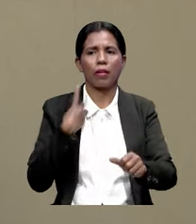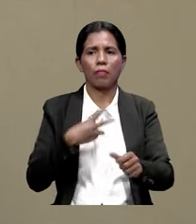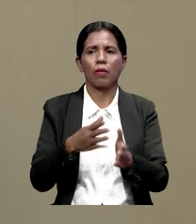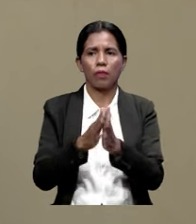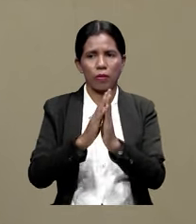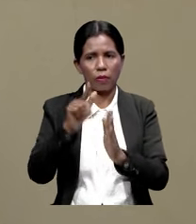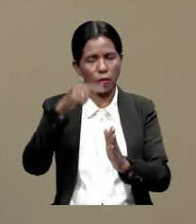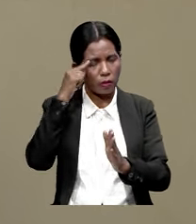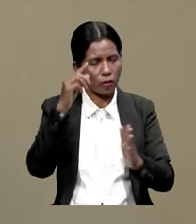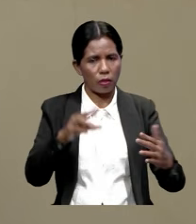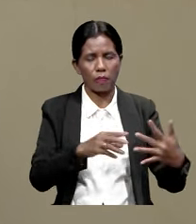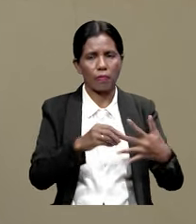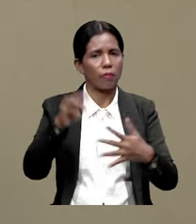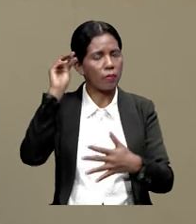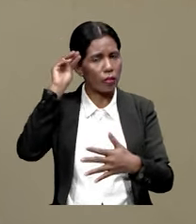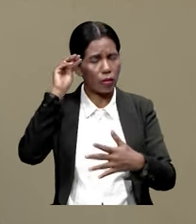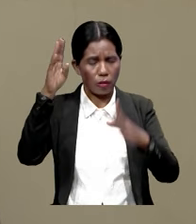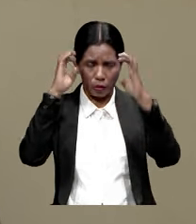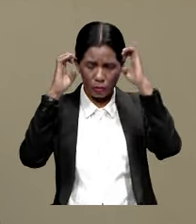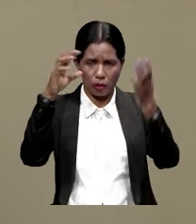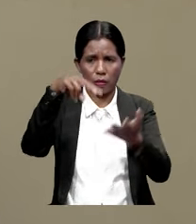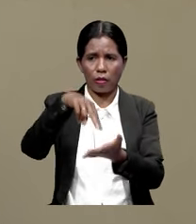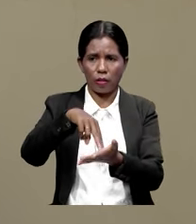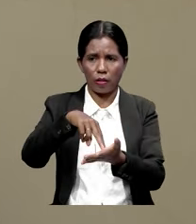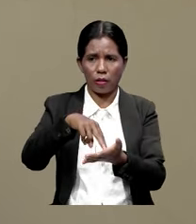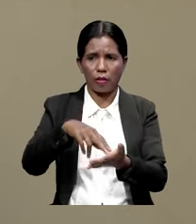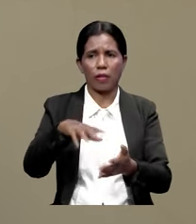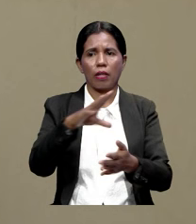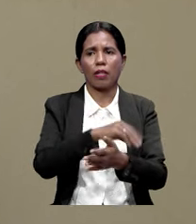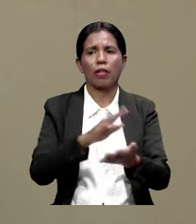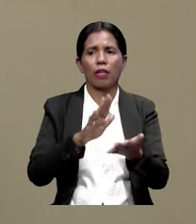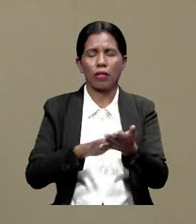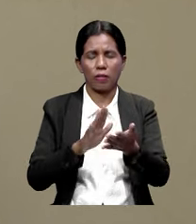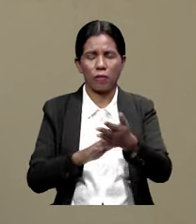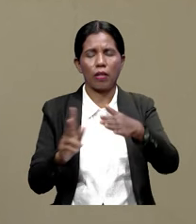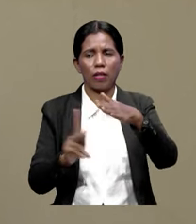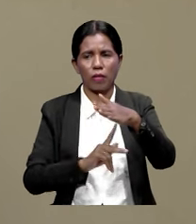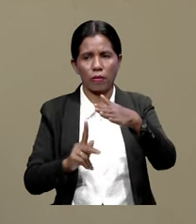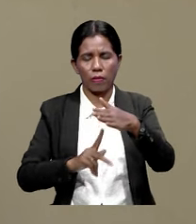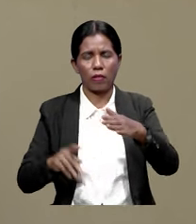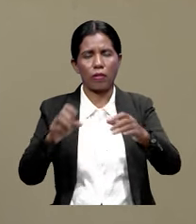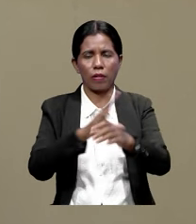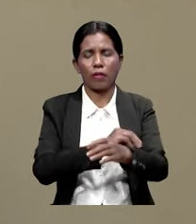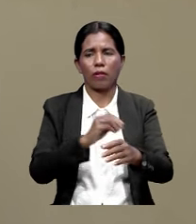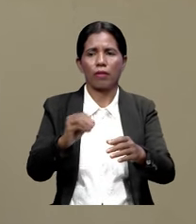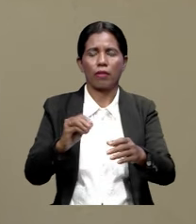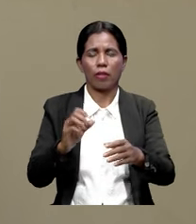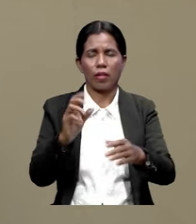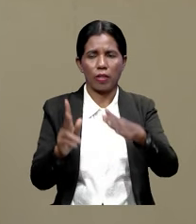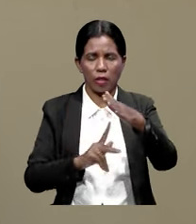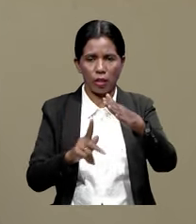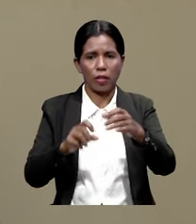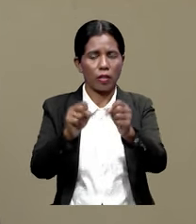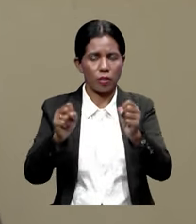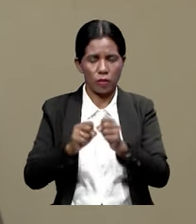governo liliu ba ministério da educação at bele establece pré-escolar permanente karasuku e karasuku suku ida ida